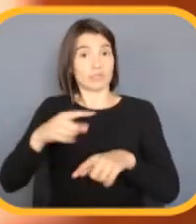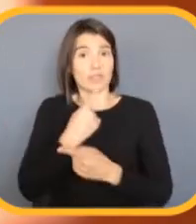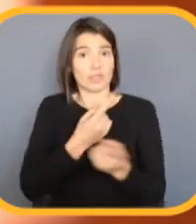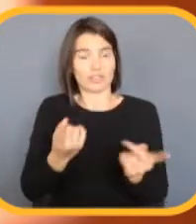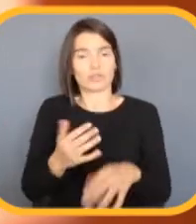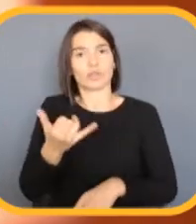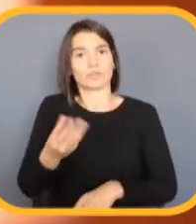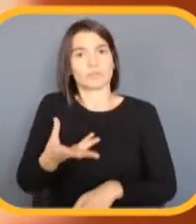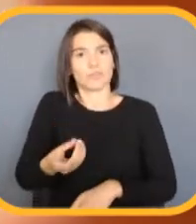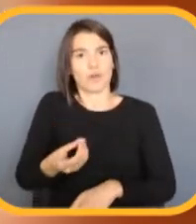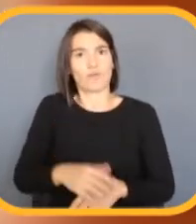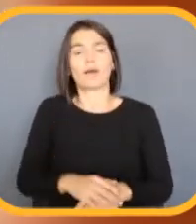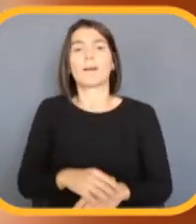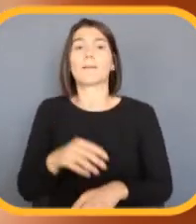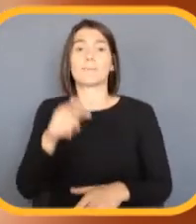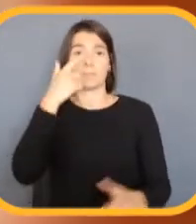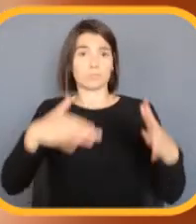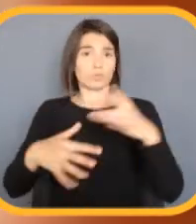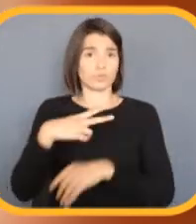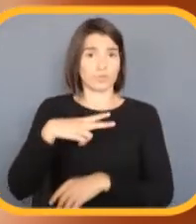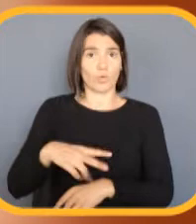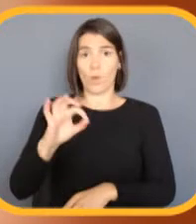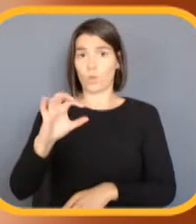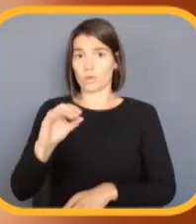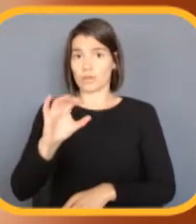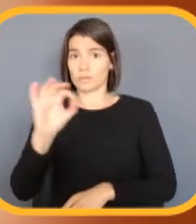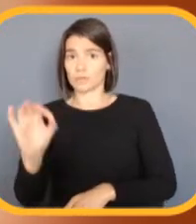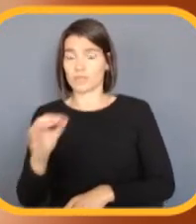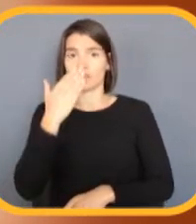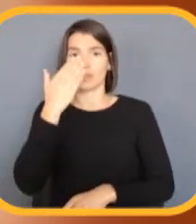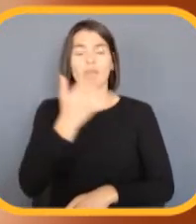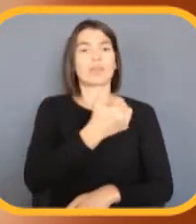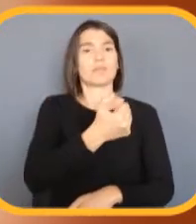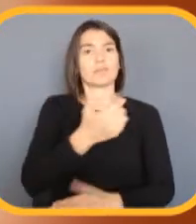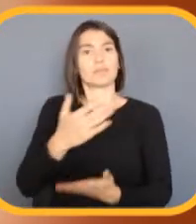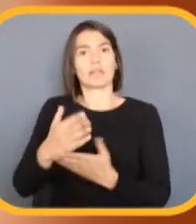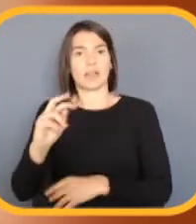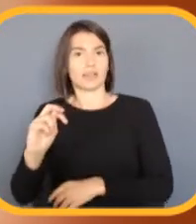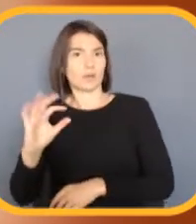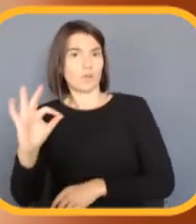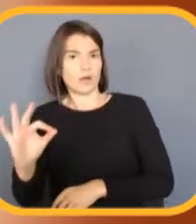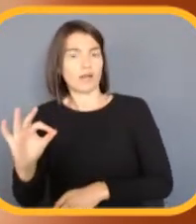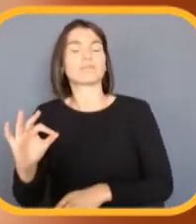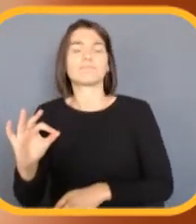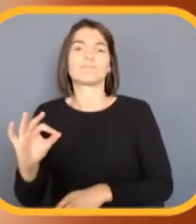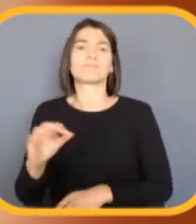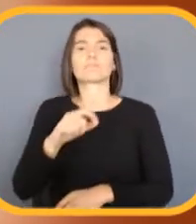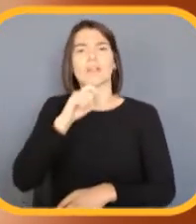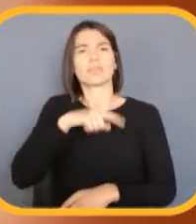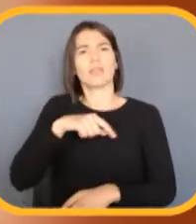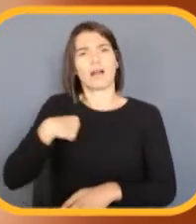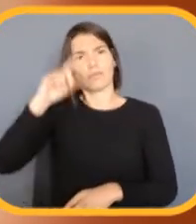Nacional de Estatística, em 2019, 80% da população portuguesa entre os 25 e os 34